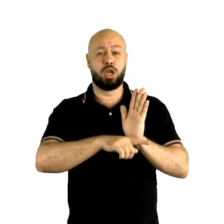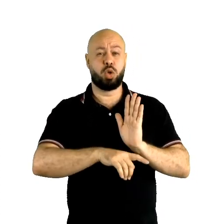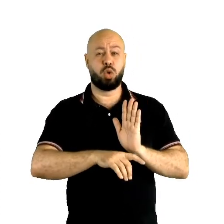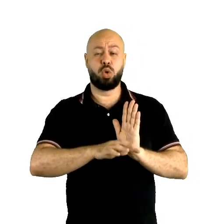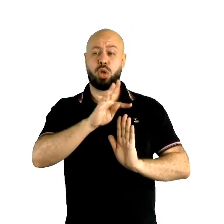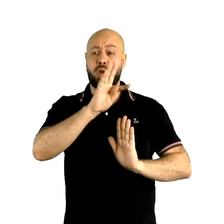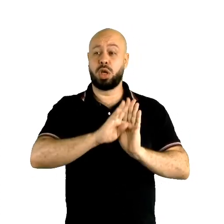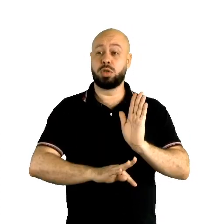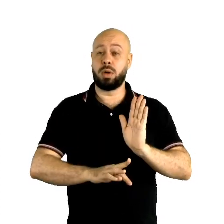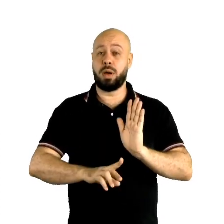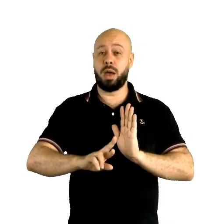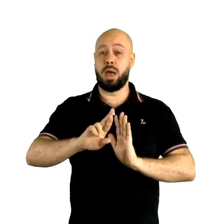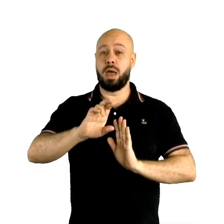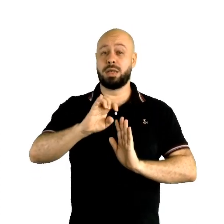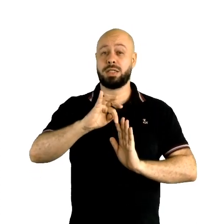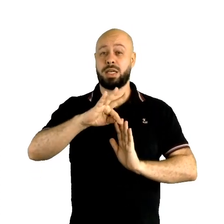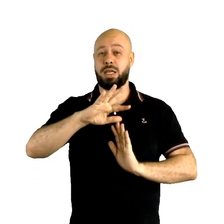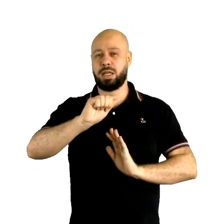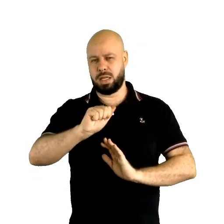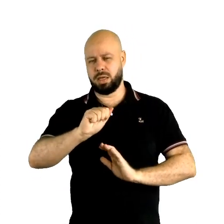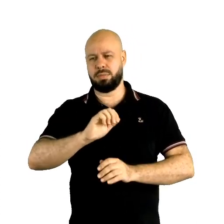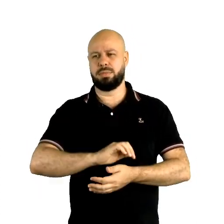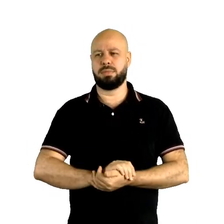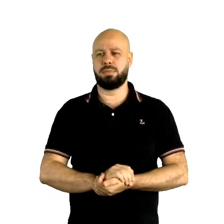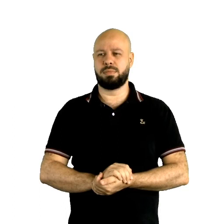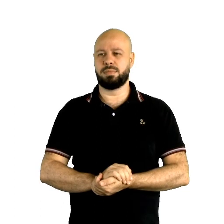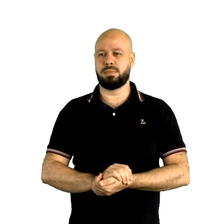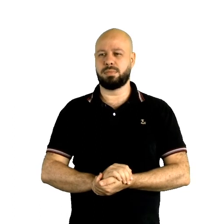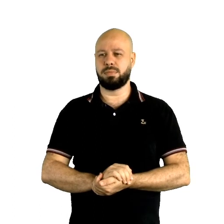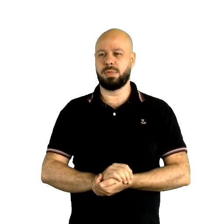textual receita, tá vendo aí?